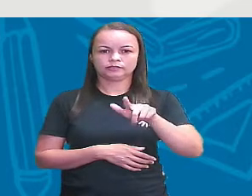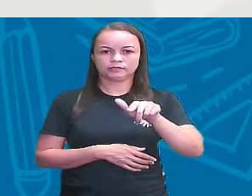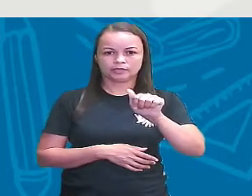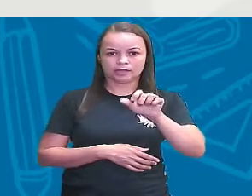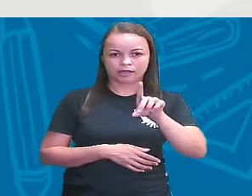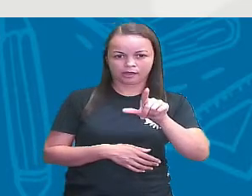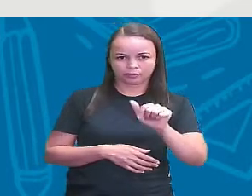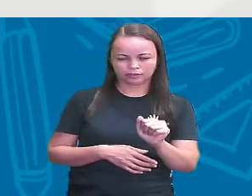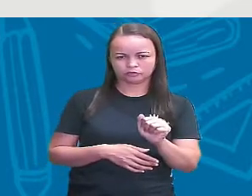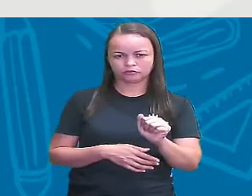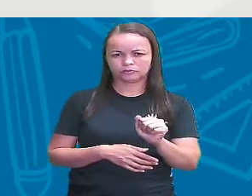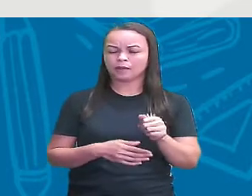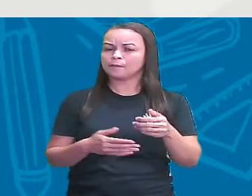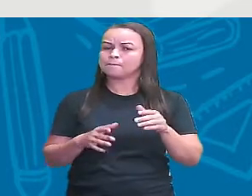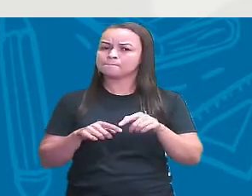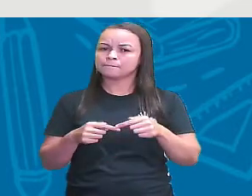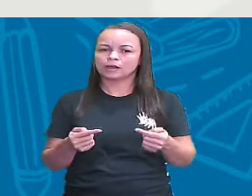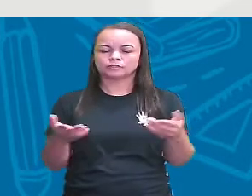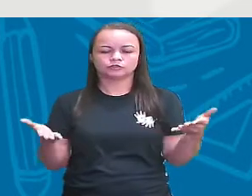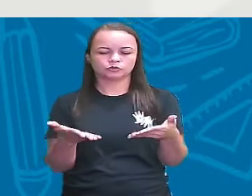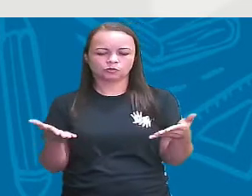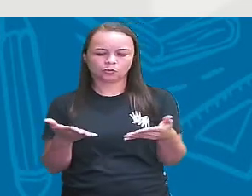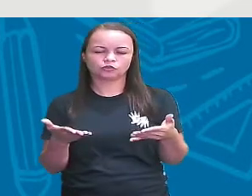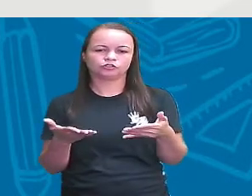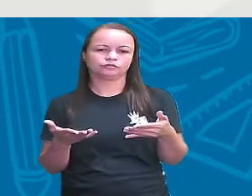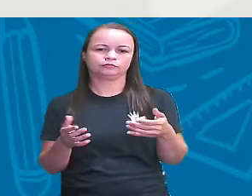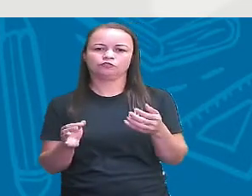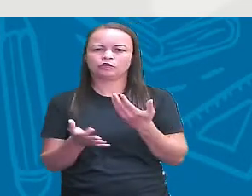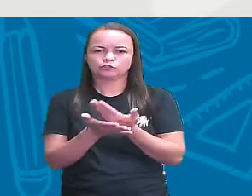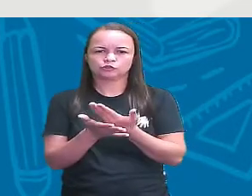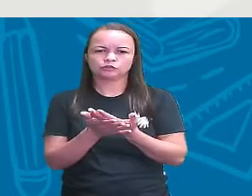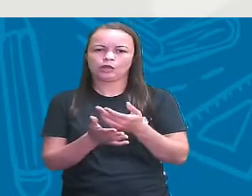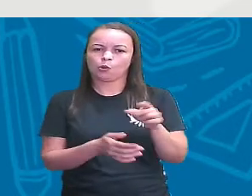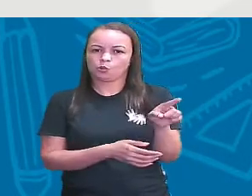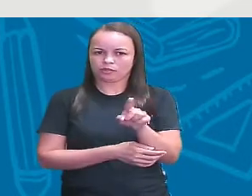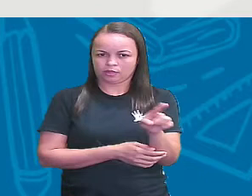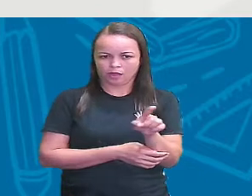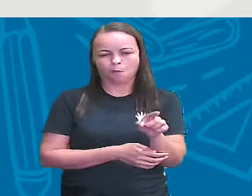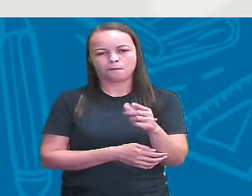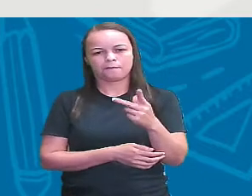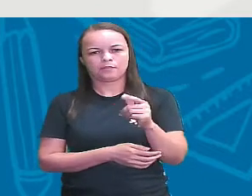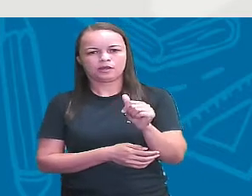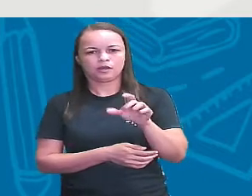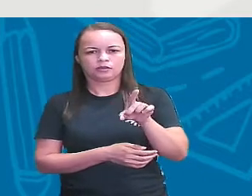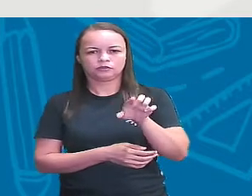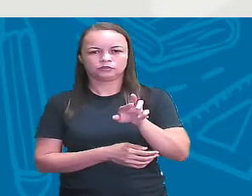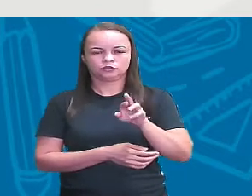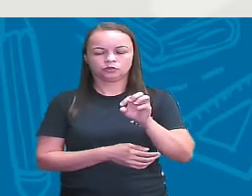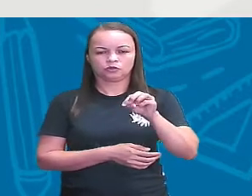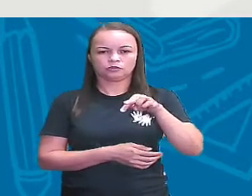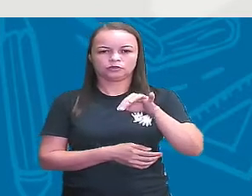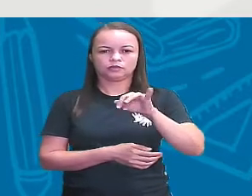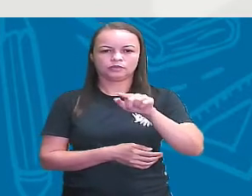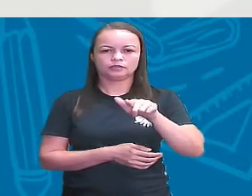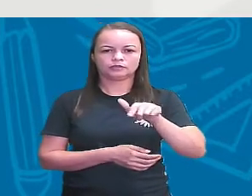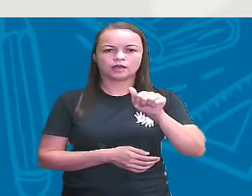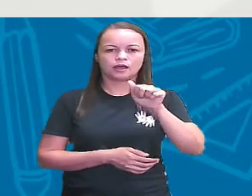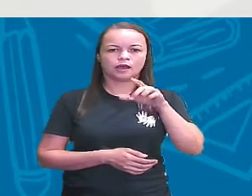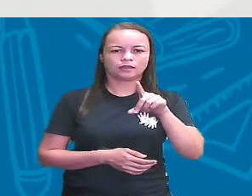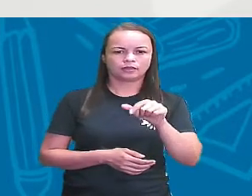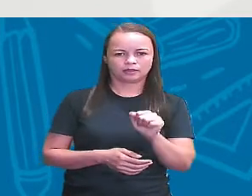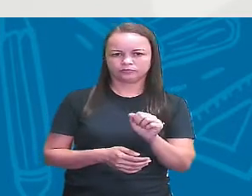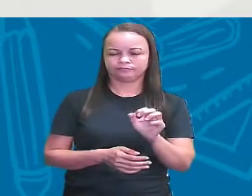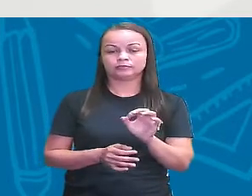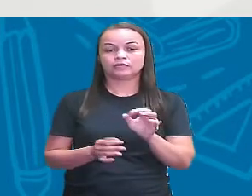vai estudar as unidades de medidas não padronizadas. A gente vai estudar a